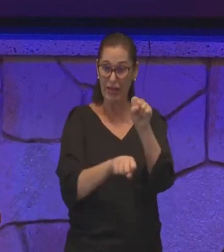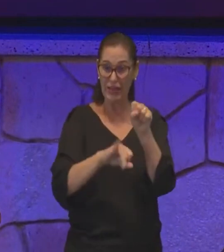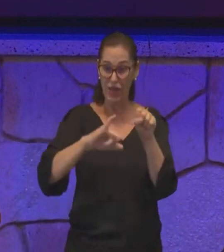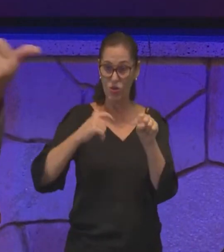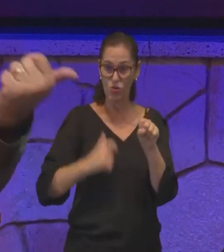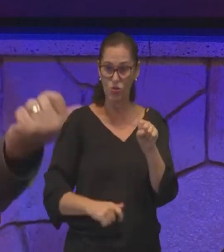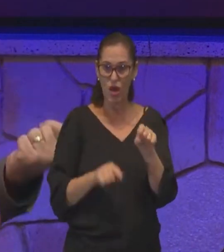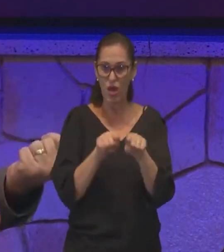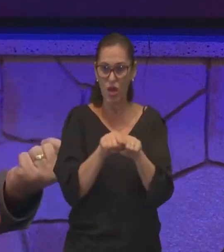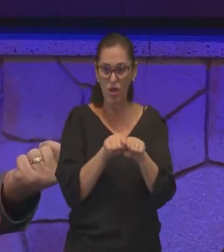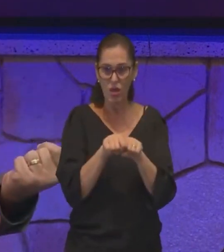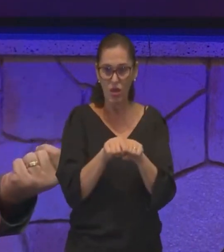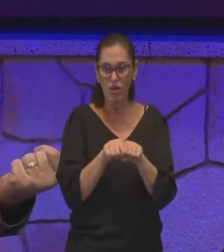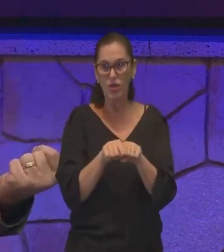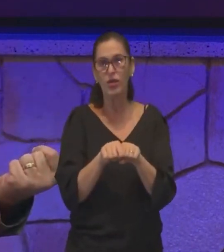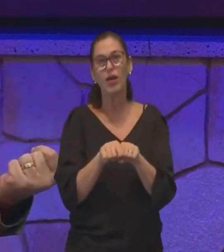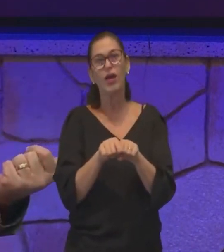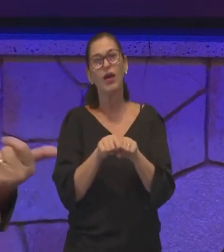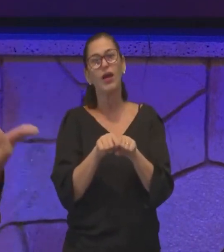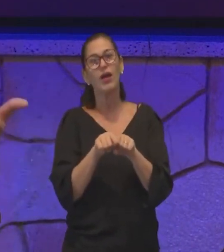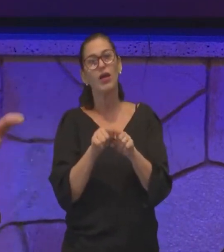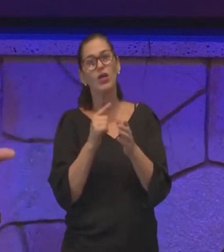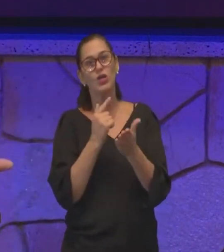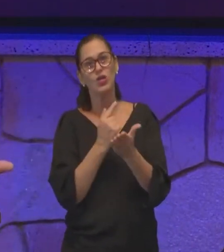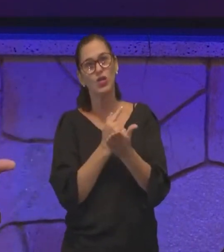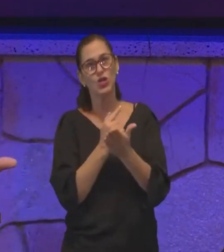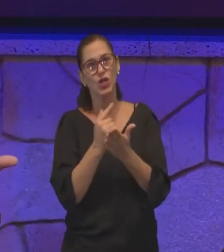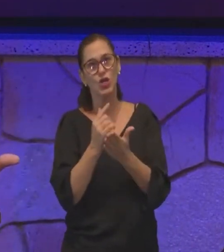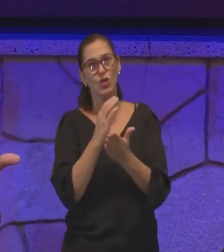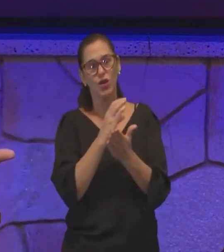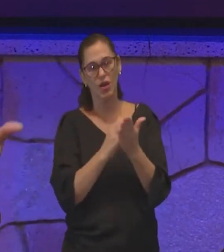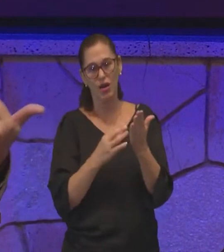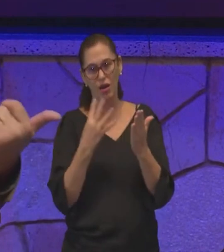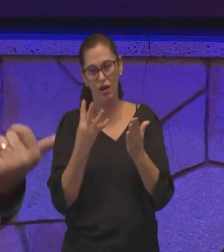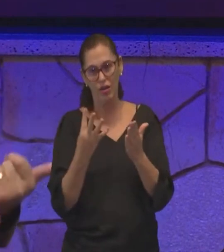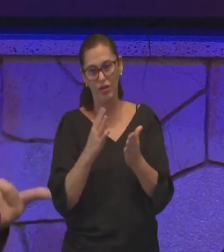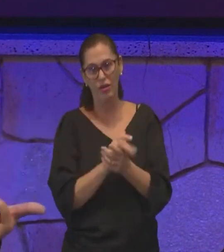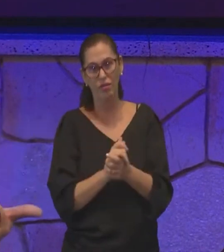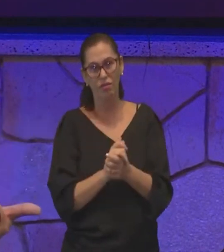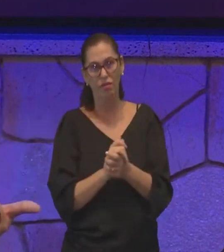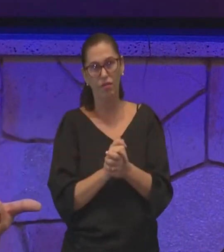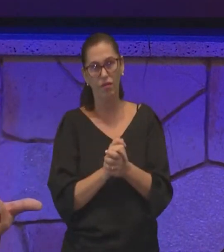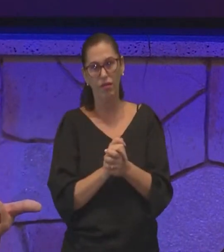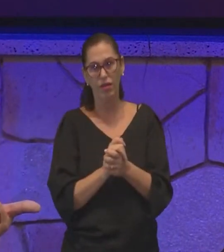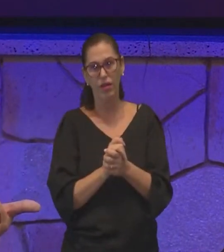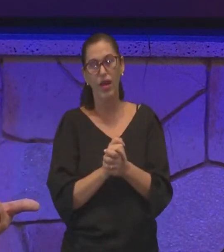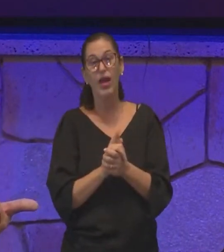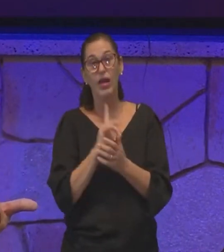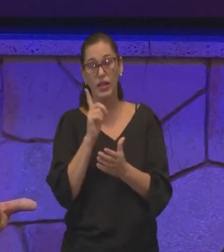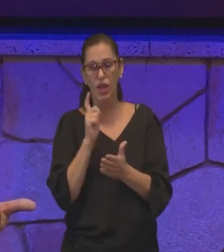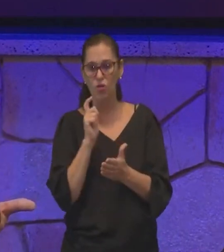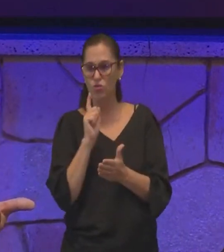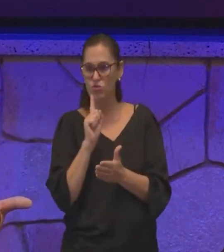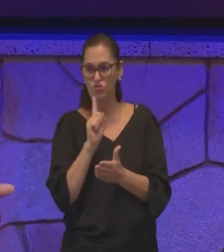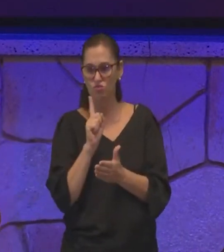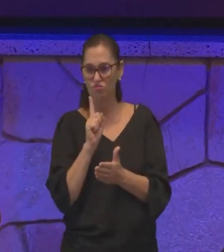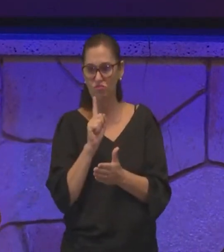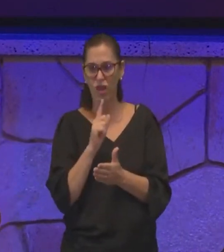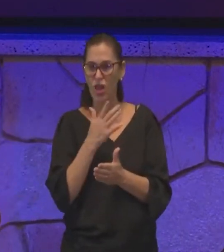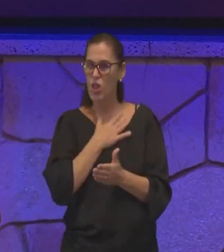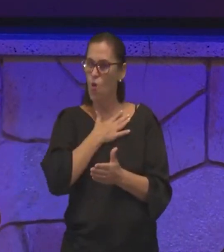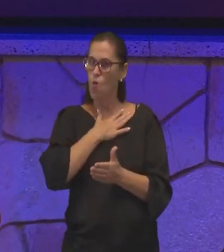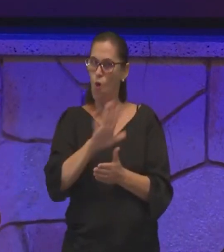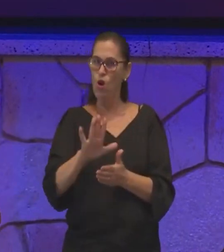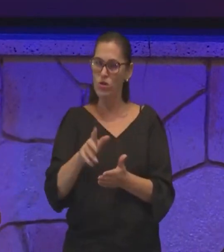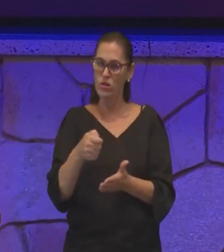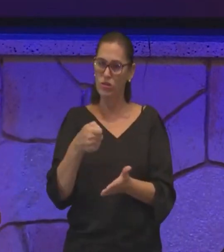os irmãos sabem que em Gênesis capítulo 4, o fratricídio já tinha sido condenado por Deus, quando